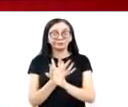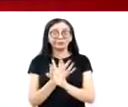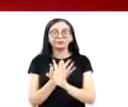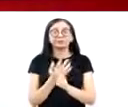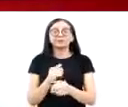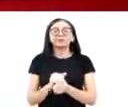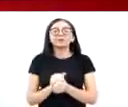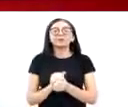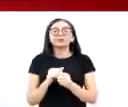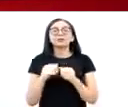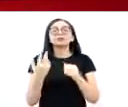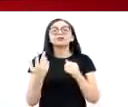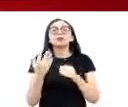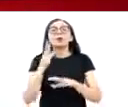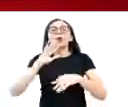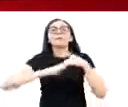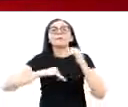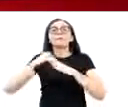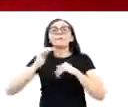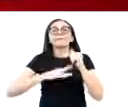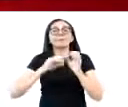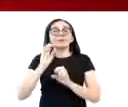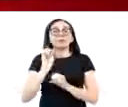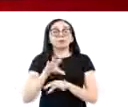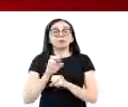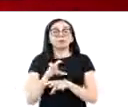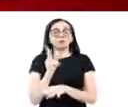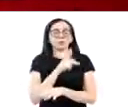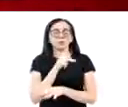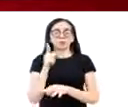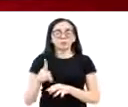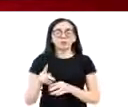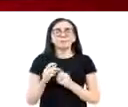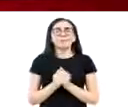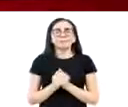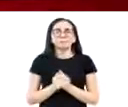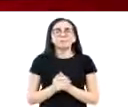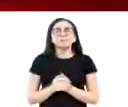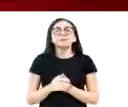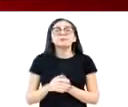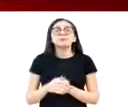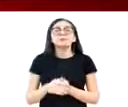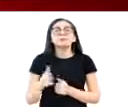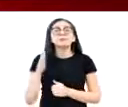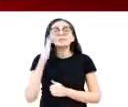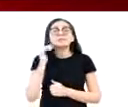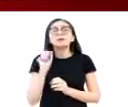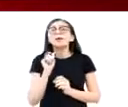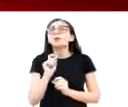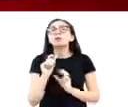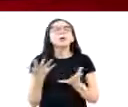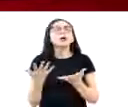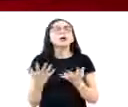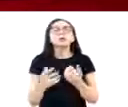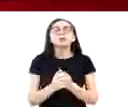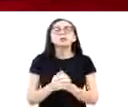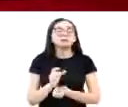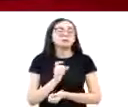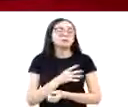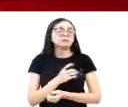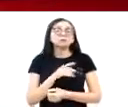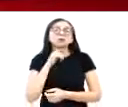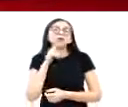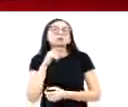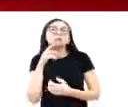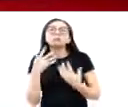os profissionais da educação, com os professores, para ouvi-los, quais eram as angústias, os medos, as